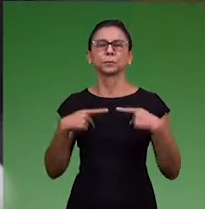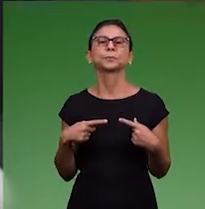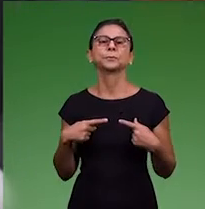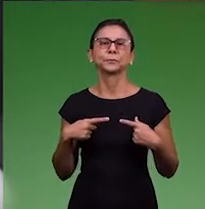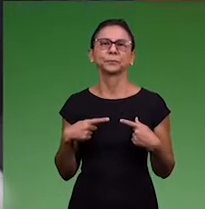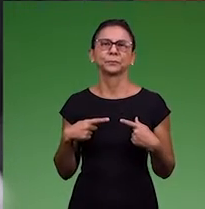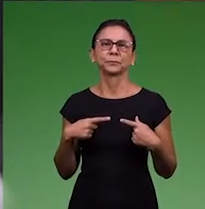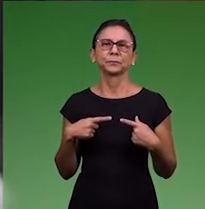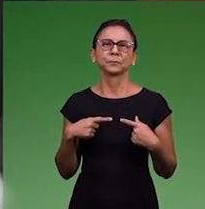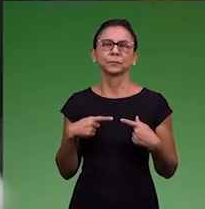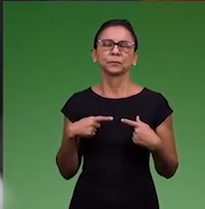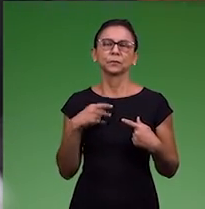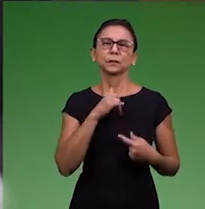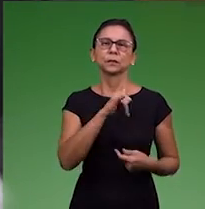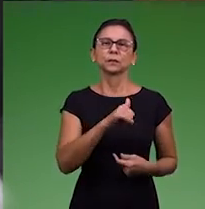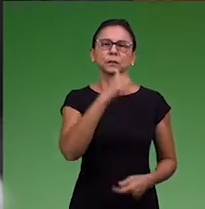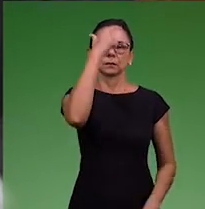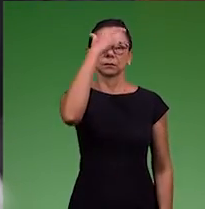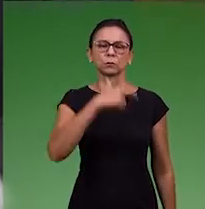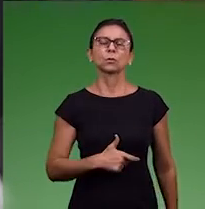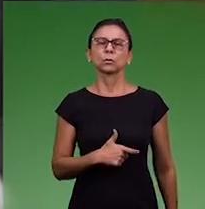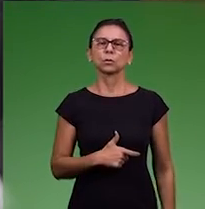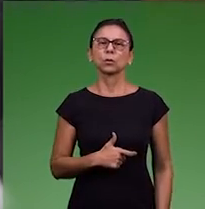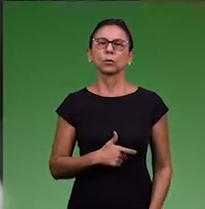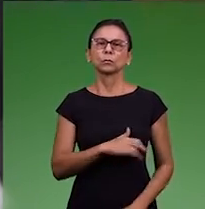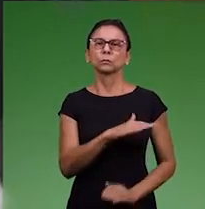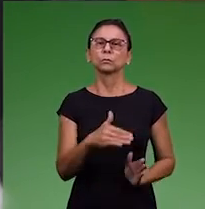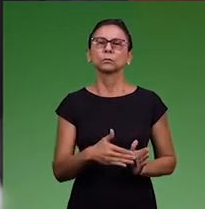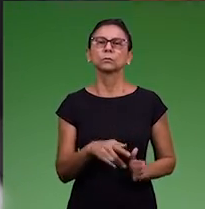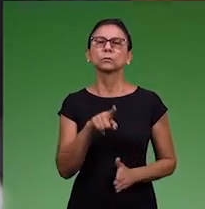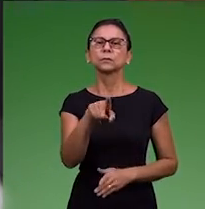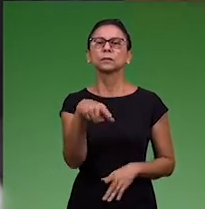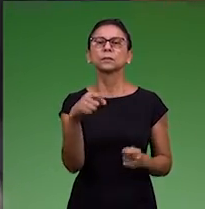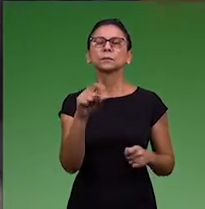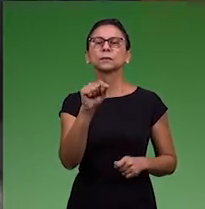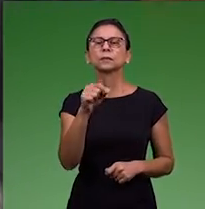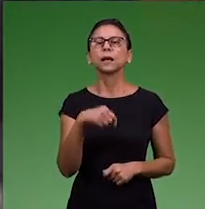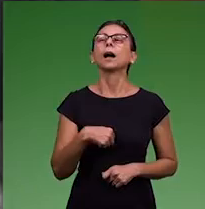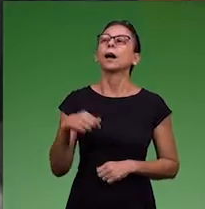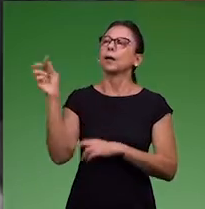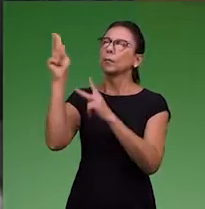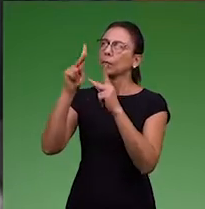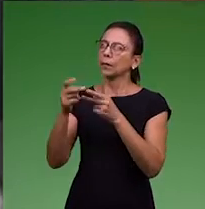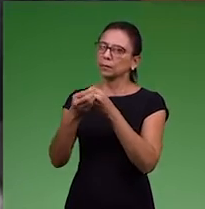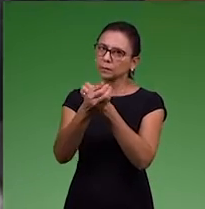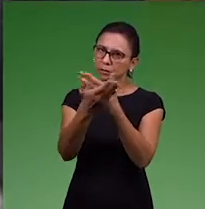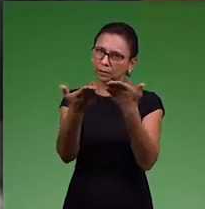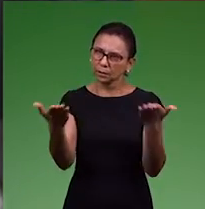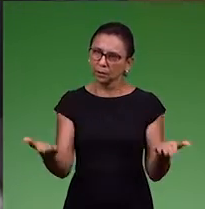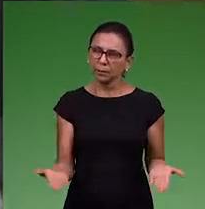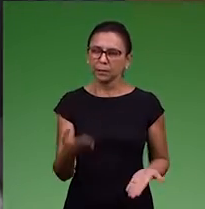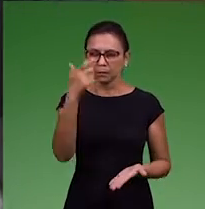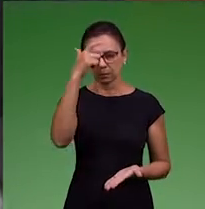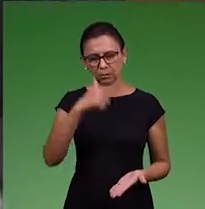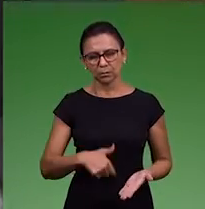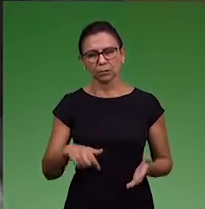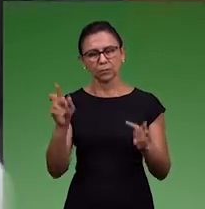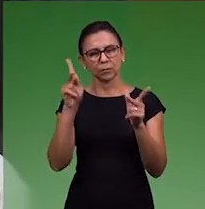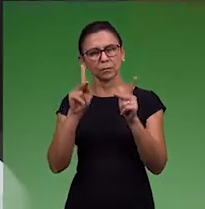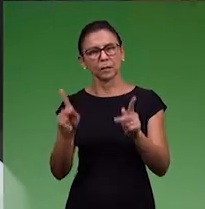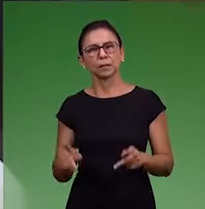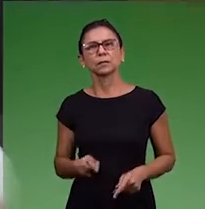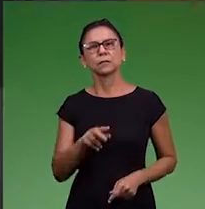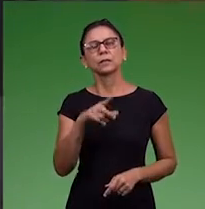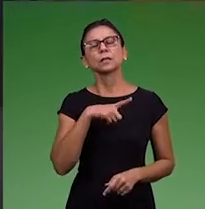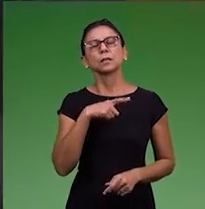diz eu sou, ele é tudo. O que é que você precisa? Eu preciso de paz. Deus diz, eu sou a paz. Glória a Deus. Não, o que é